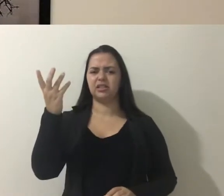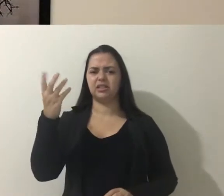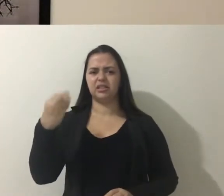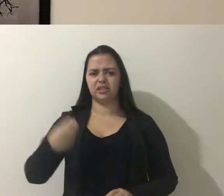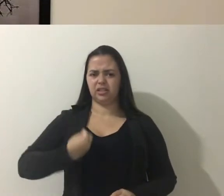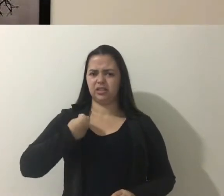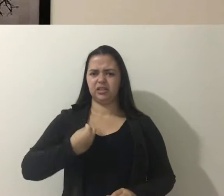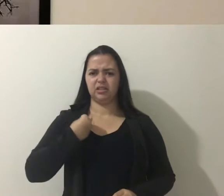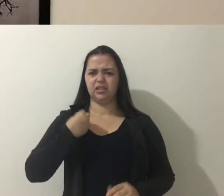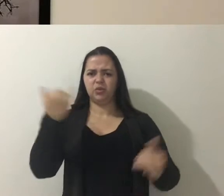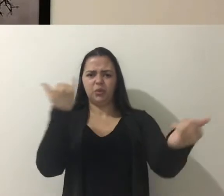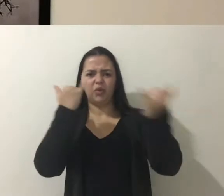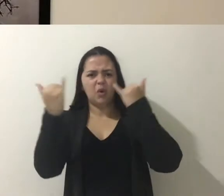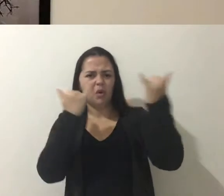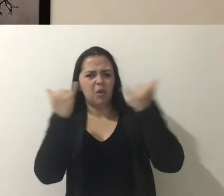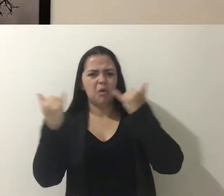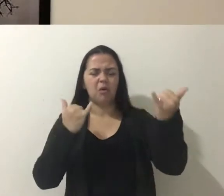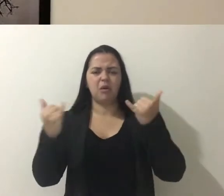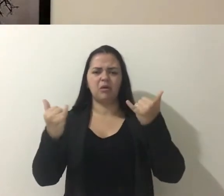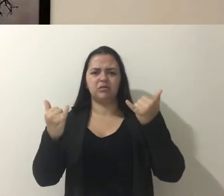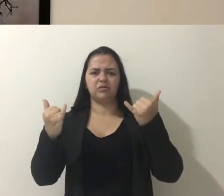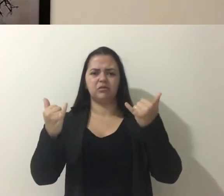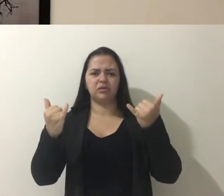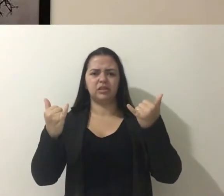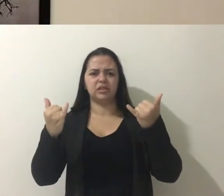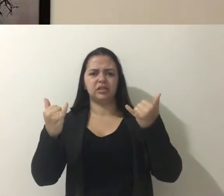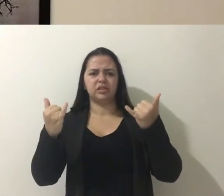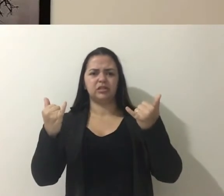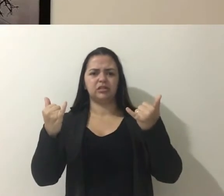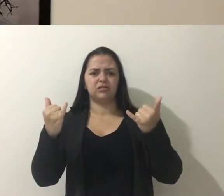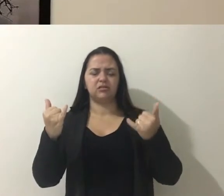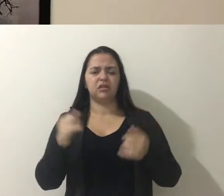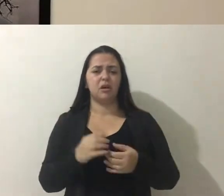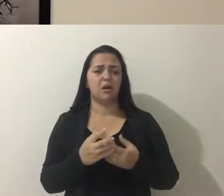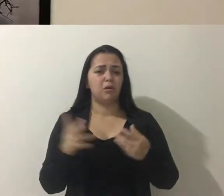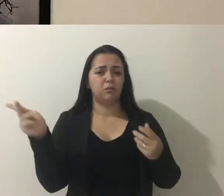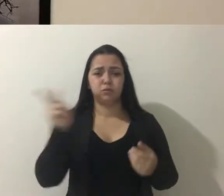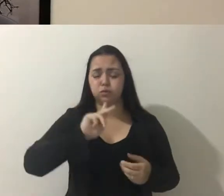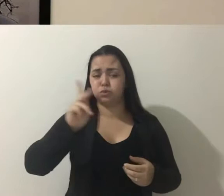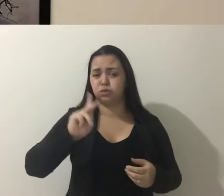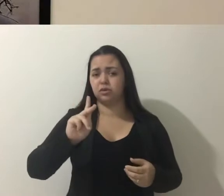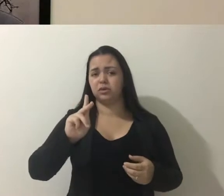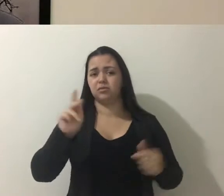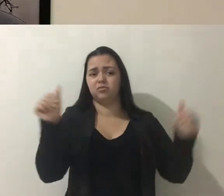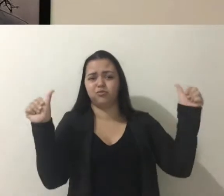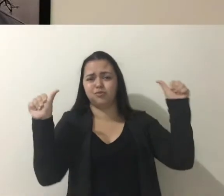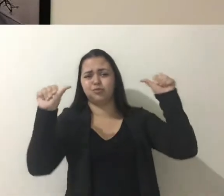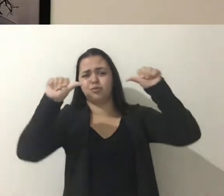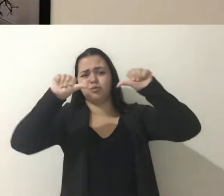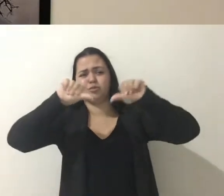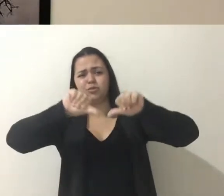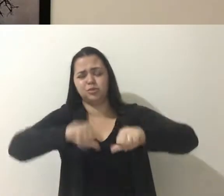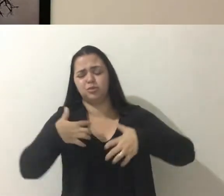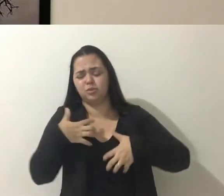nós, as notícias que nos cercam, que nos rodeiam, são notícias negativas, são notícias que